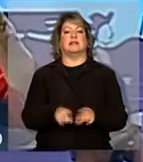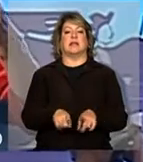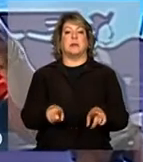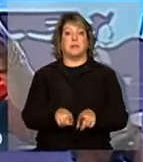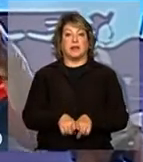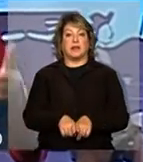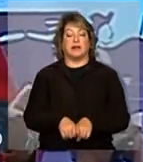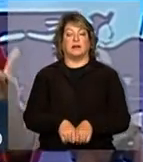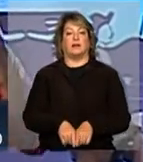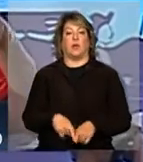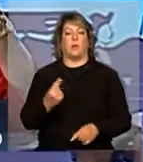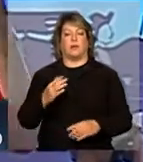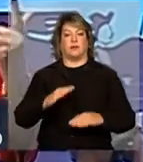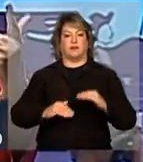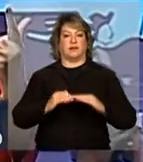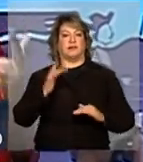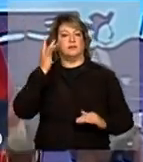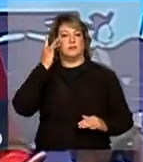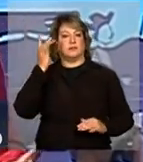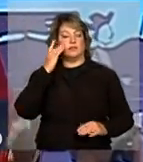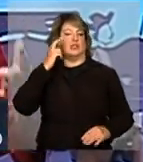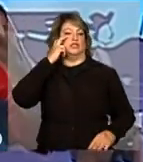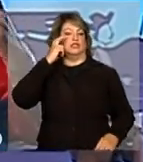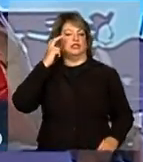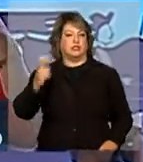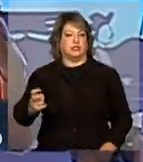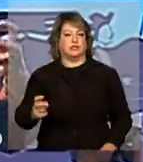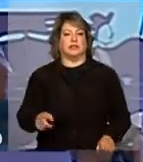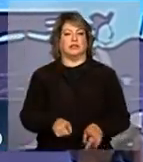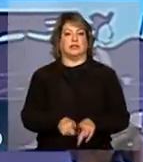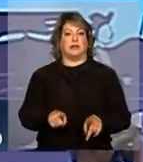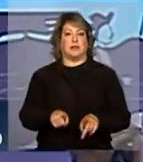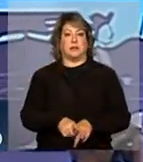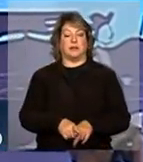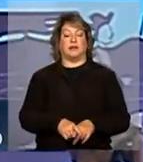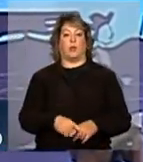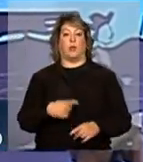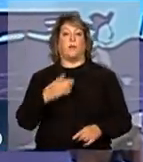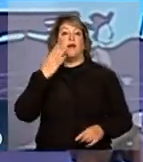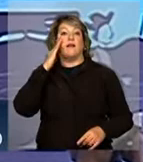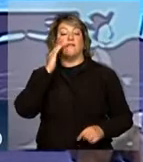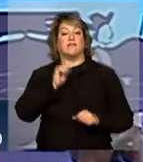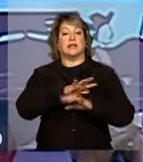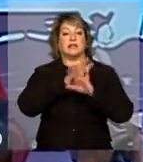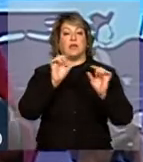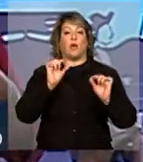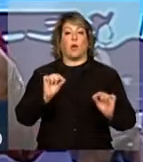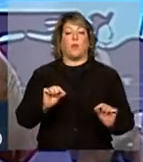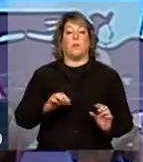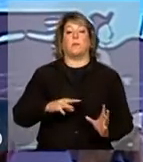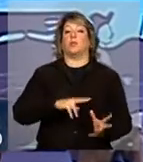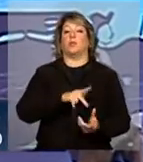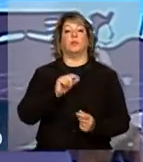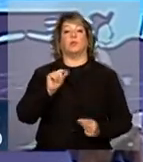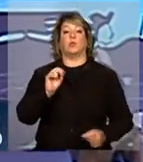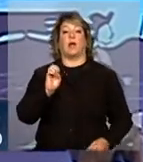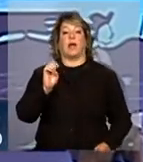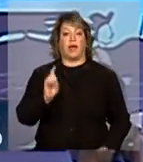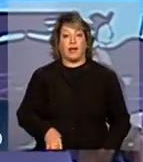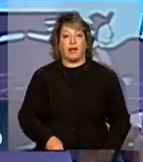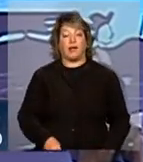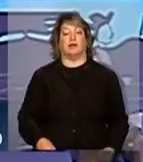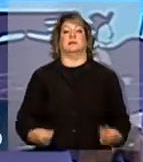uma criatividade, por uma inteligência e por uma visão de mundo que é